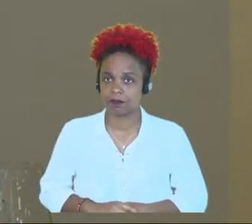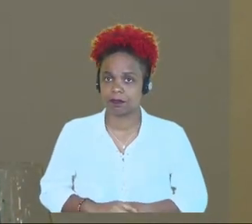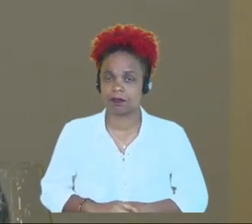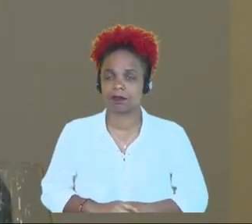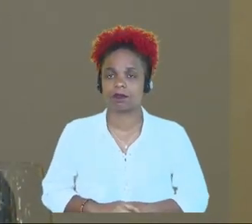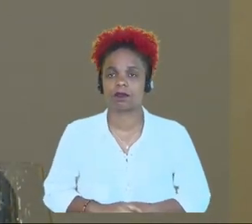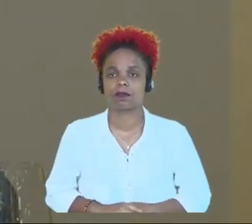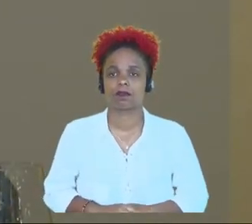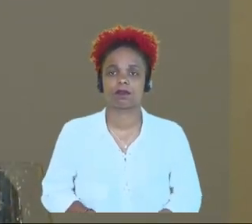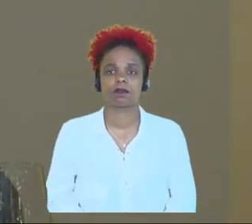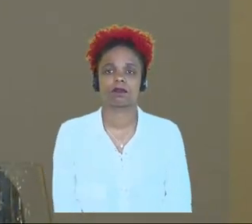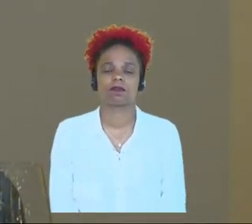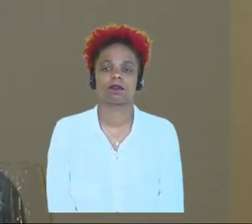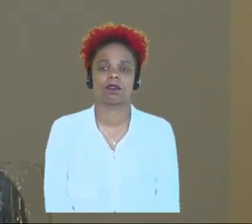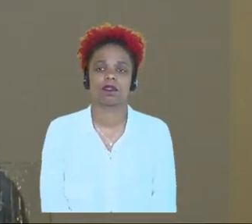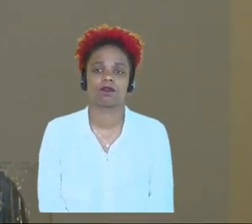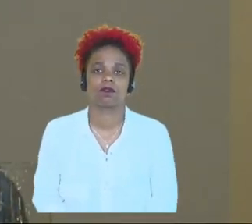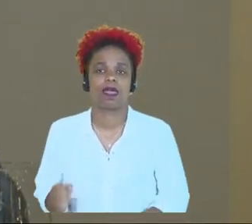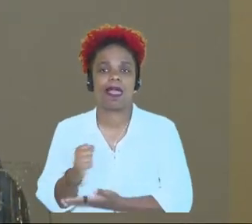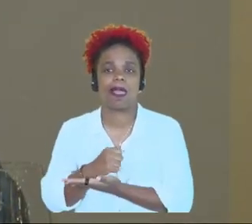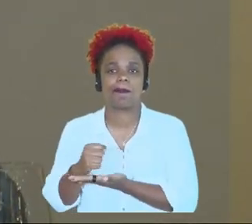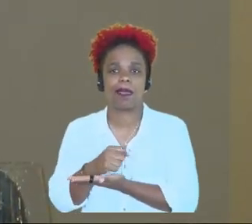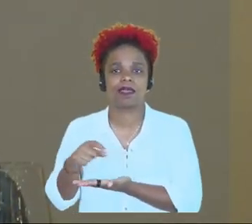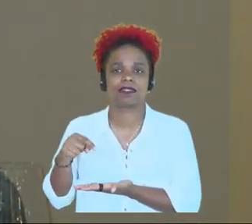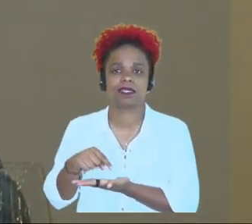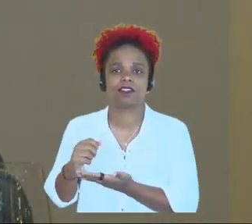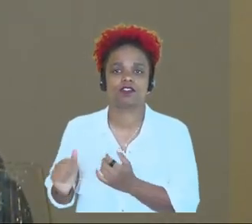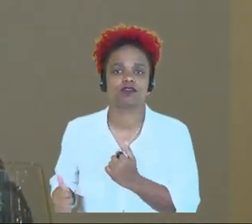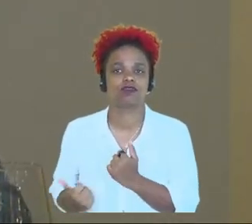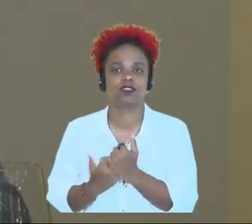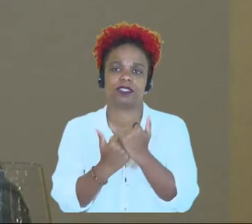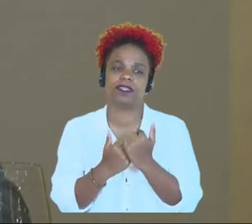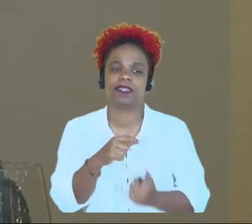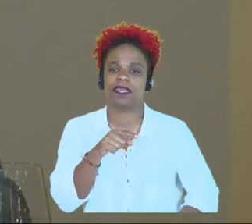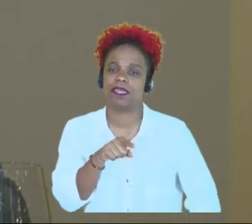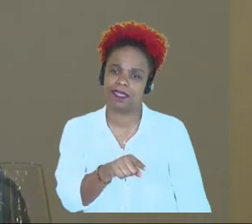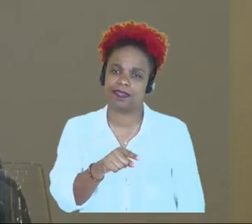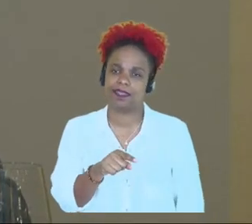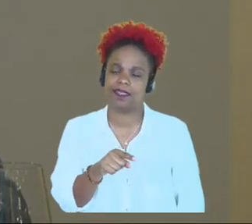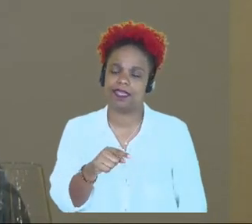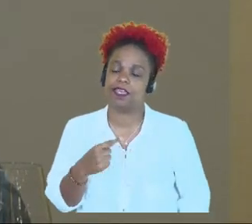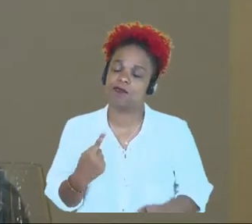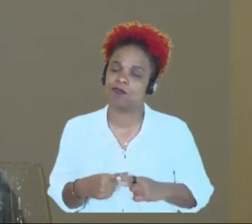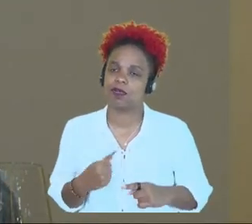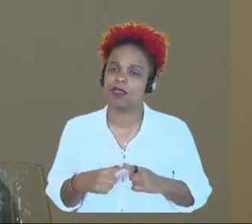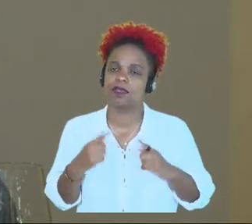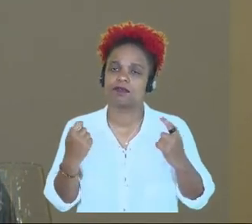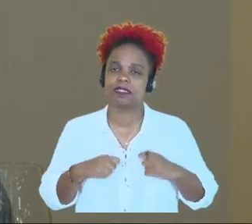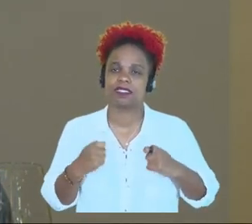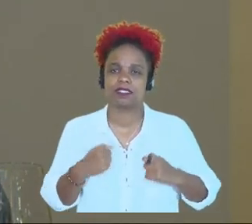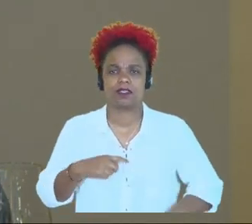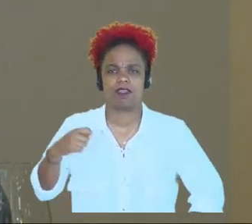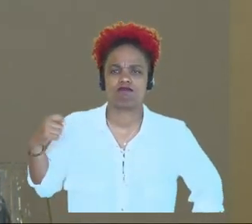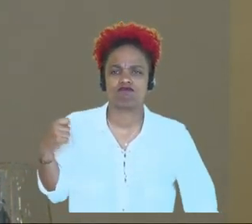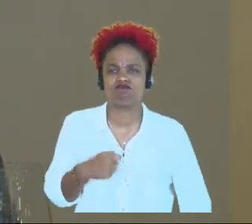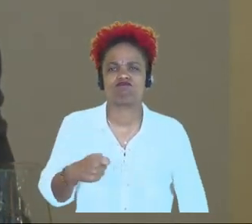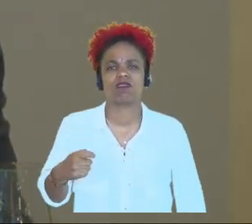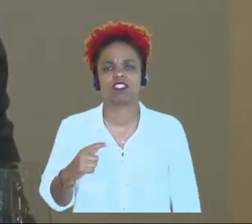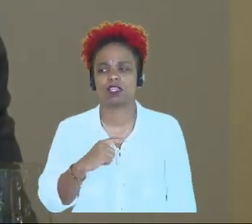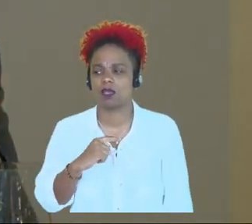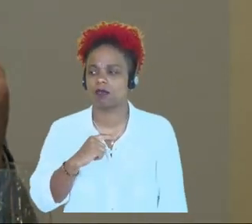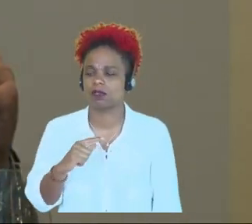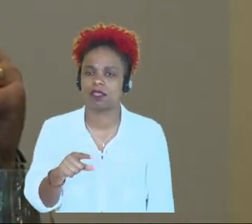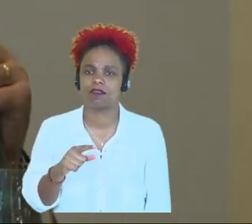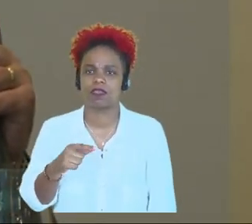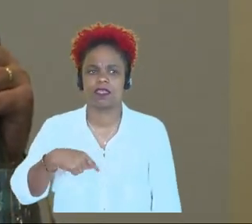desmobiliza a base que o sustenta na essência. Porque a base precisa dessa radicalização. A base precisa